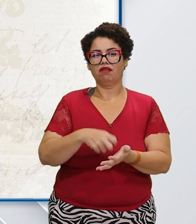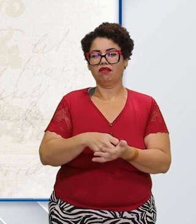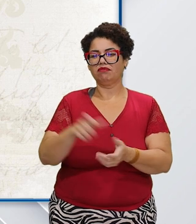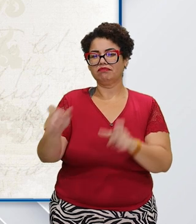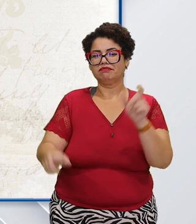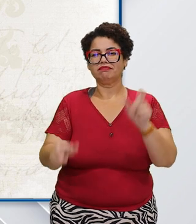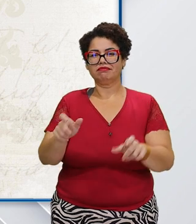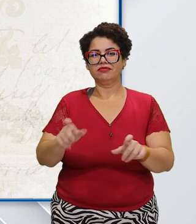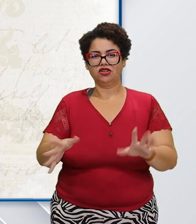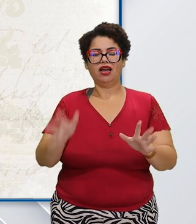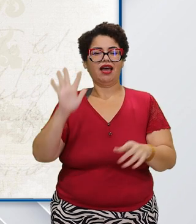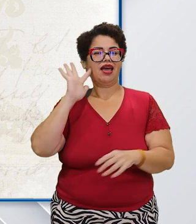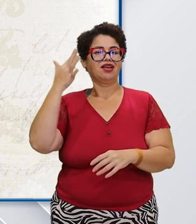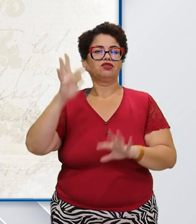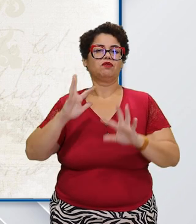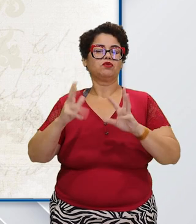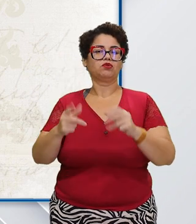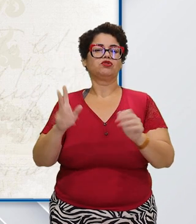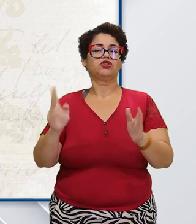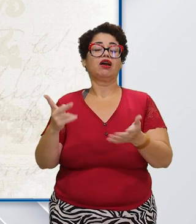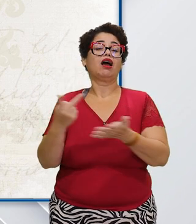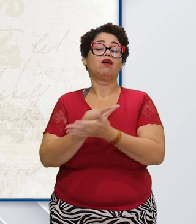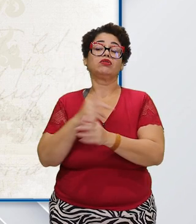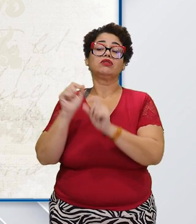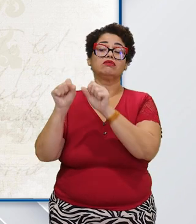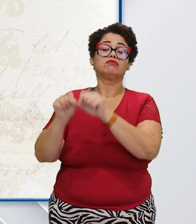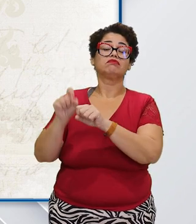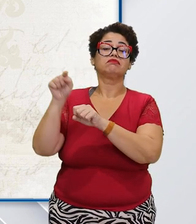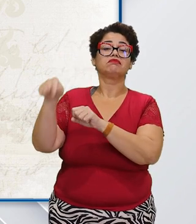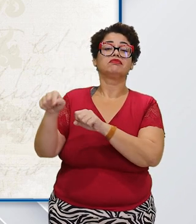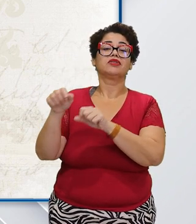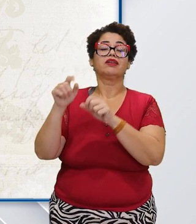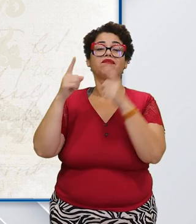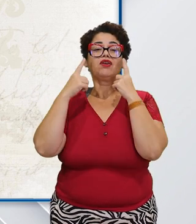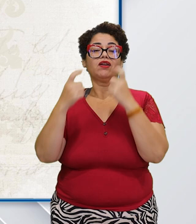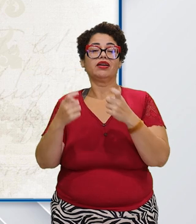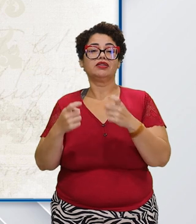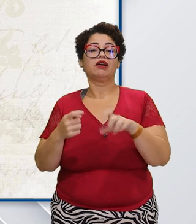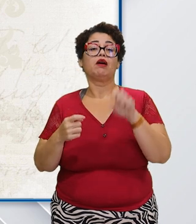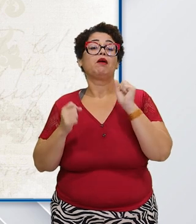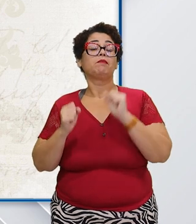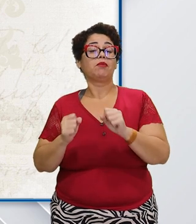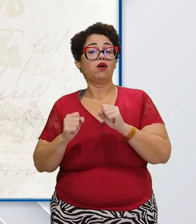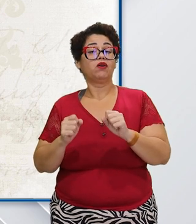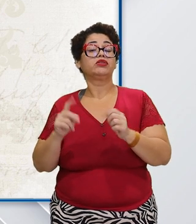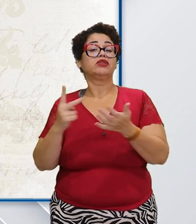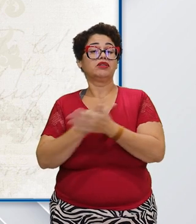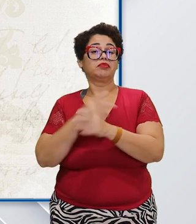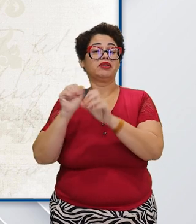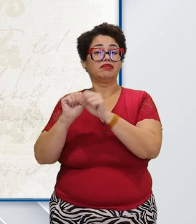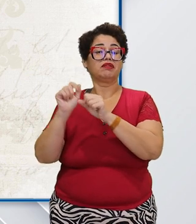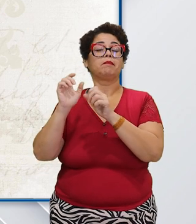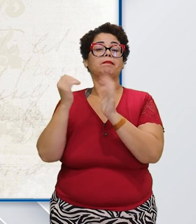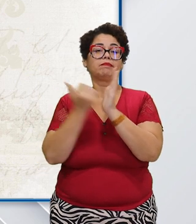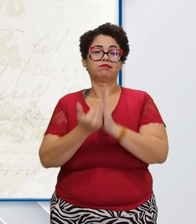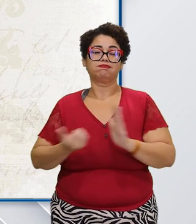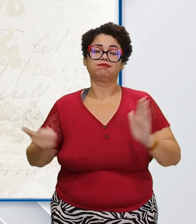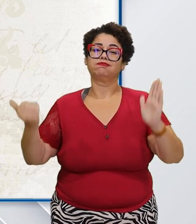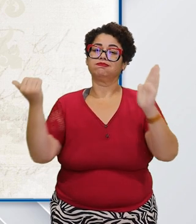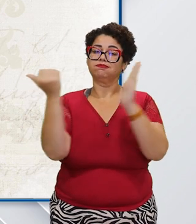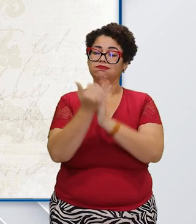punição dos agressores não aborda as causas subjacentes da violência e pode na verdade